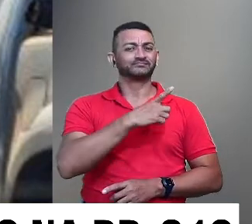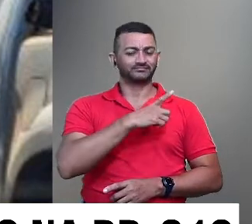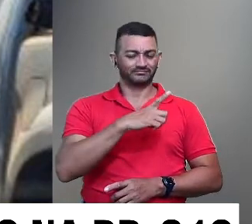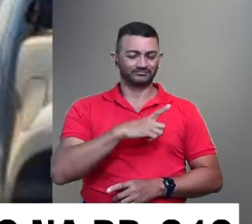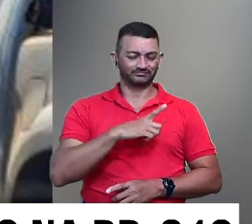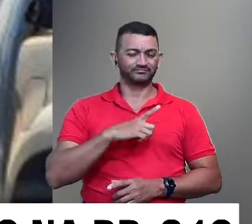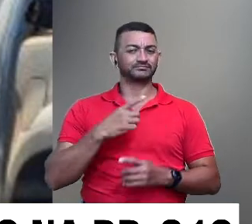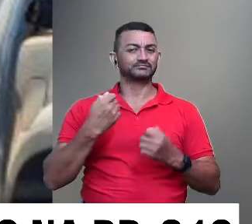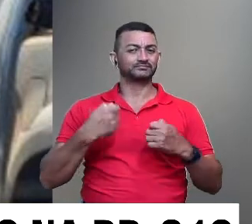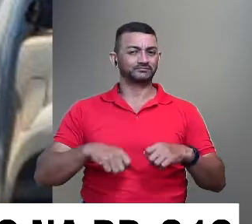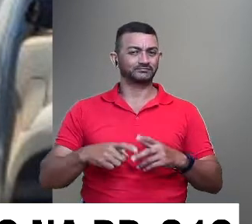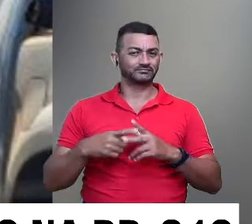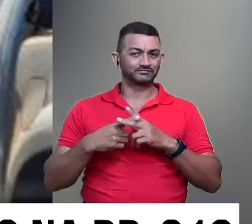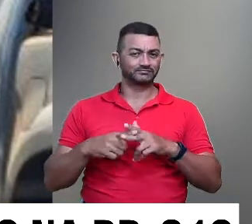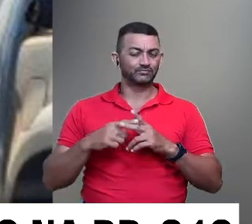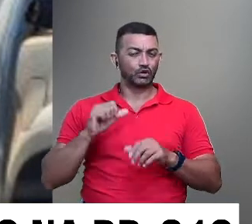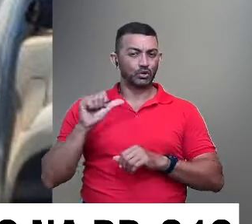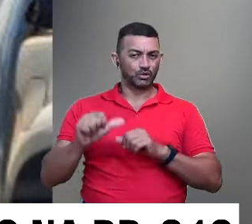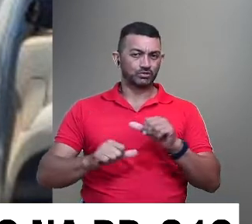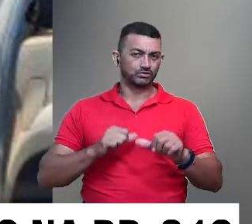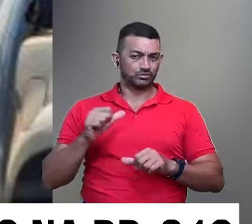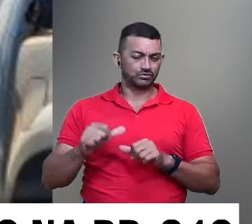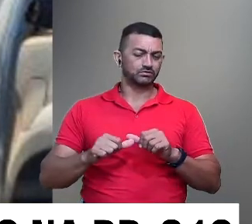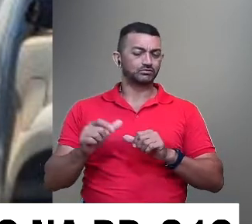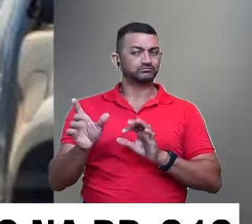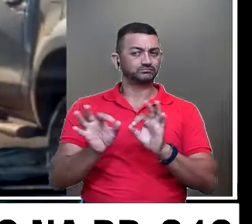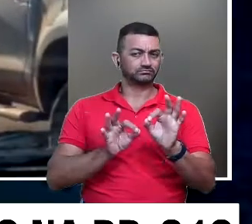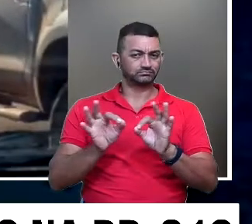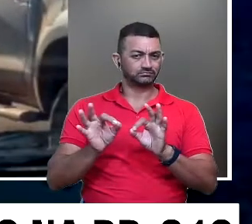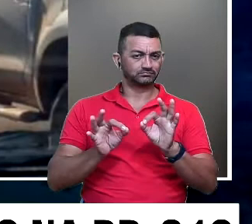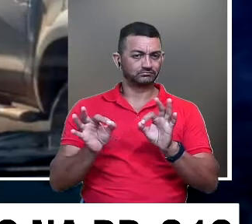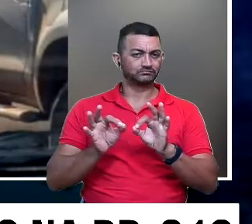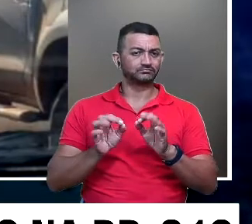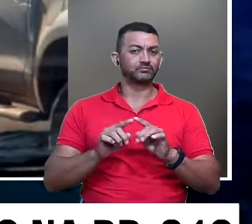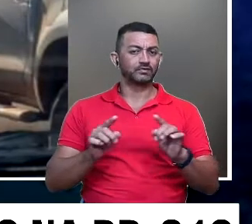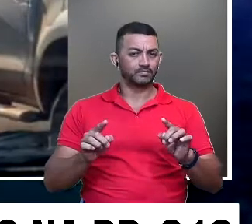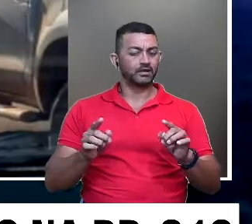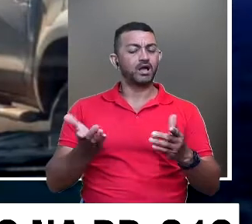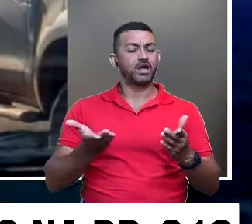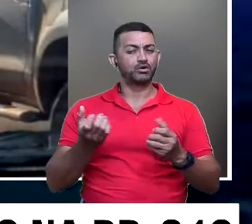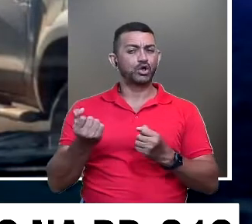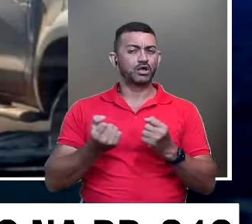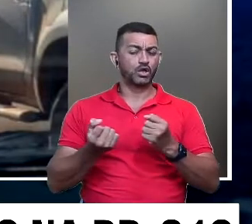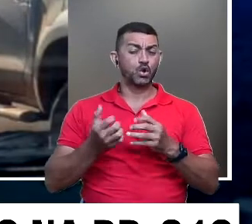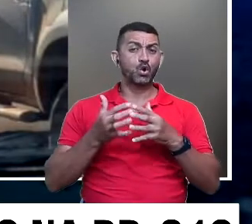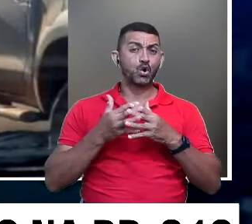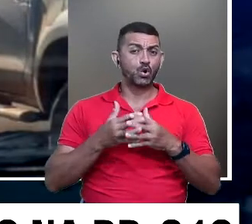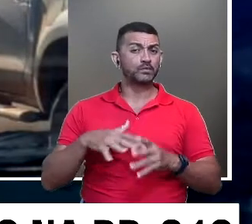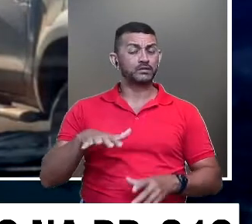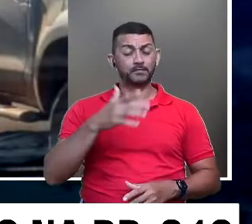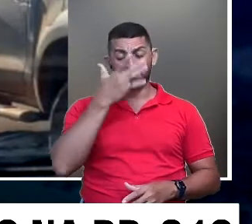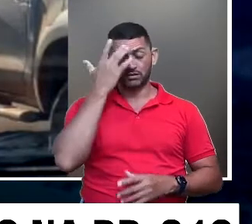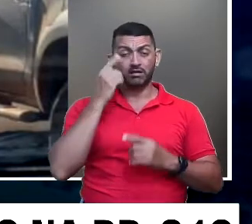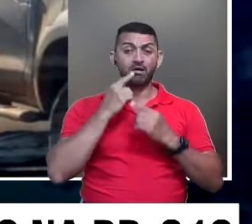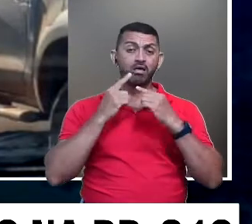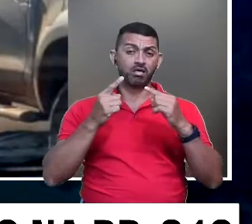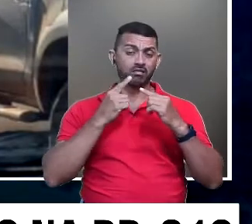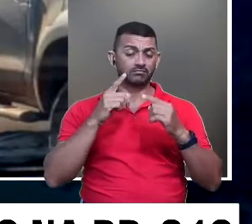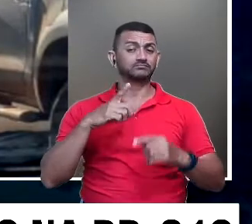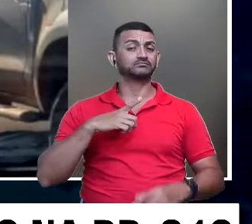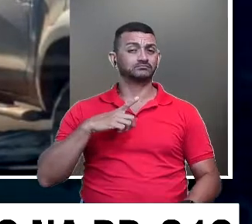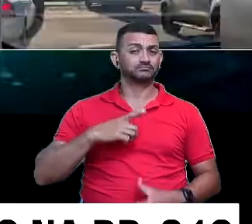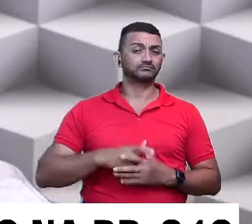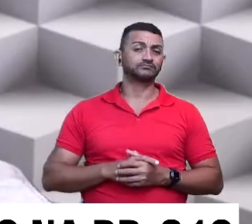danificou a estrutura, e aí precisa que seja trocado. Já está sendo providenciado um, mas por enquanto o trânsito está complicado. O pessoal